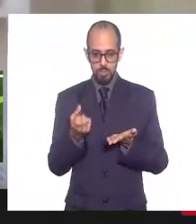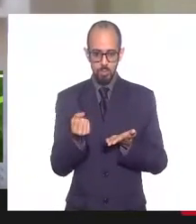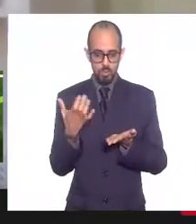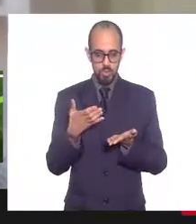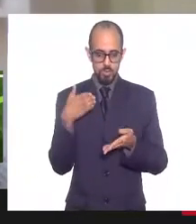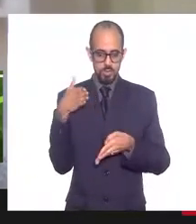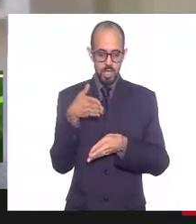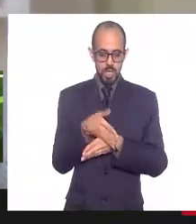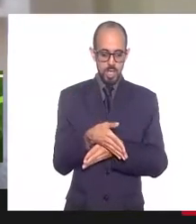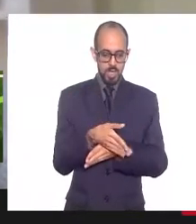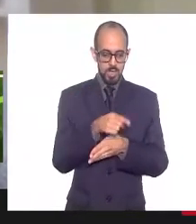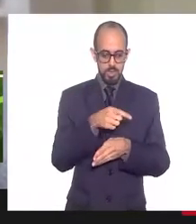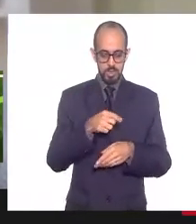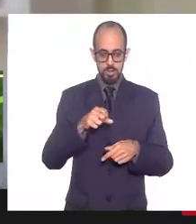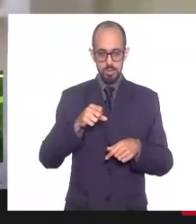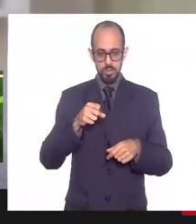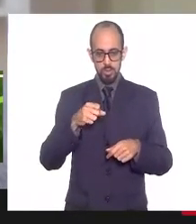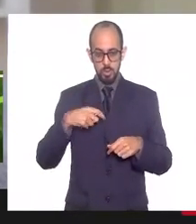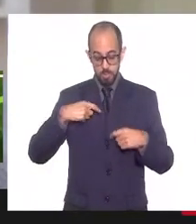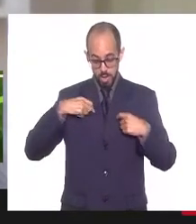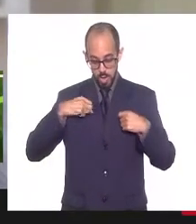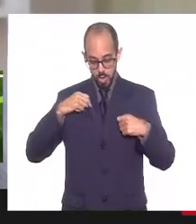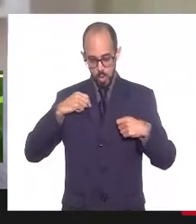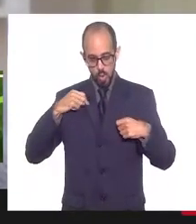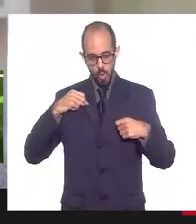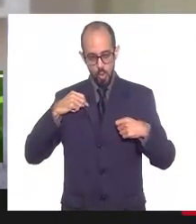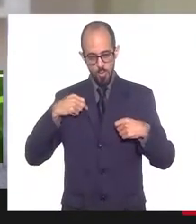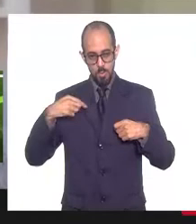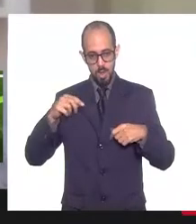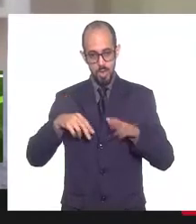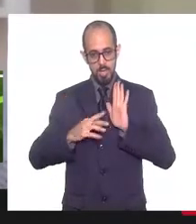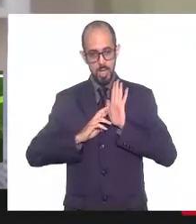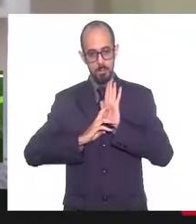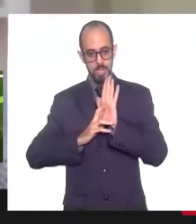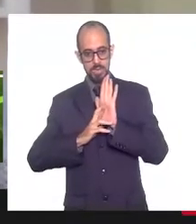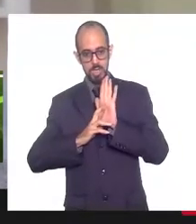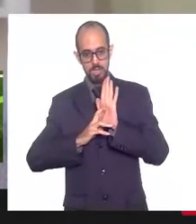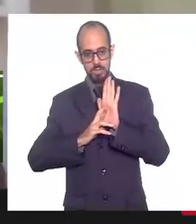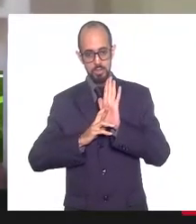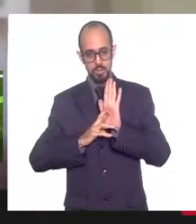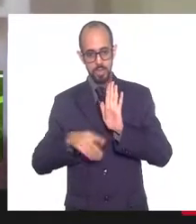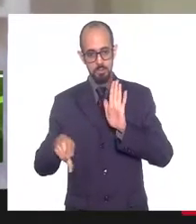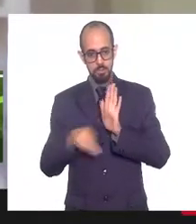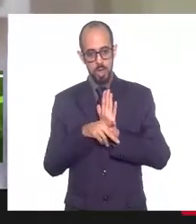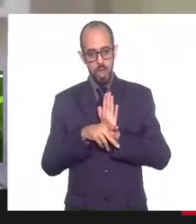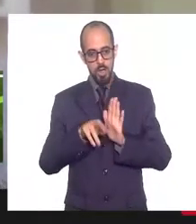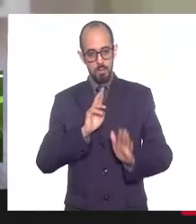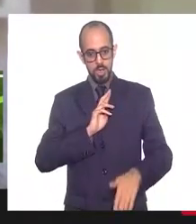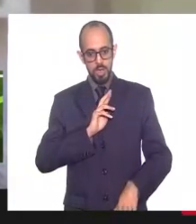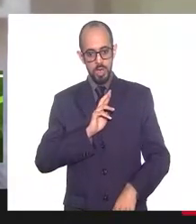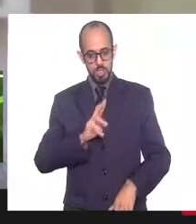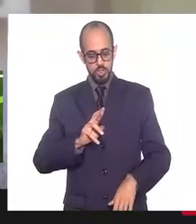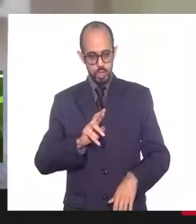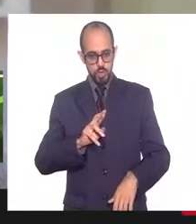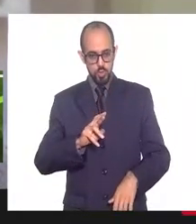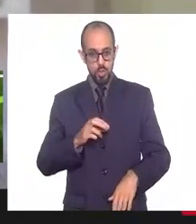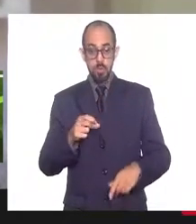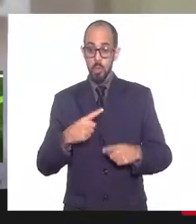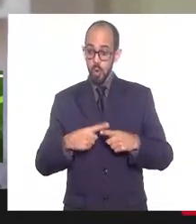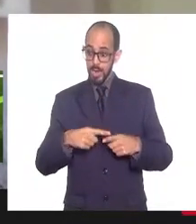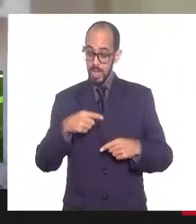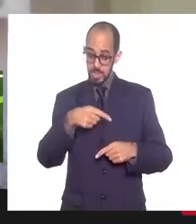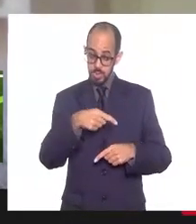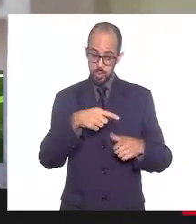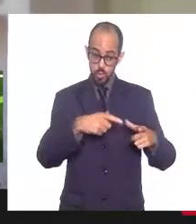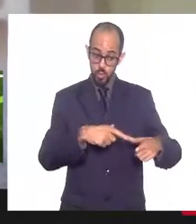com uma indumentária religiosa naquele espaço que, mesmo sendo privado, se torna público quando se abre as portas para